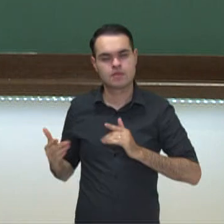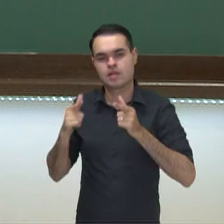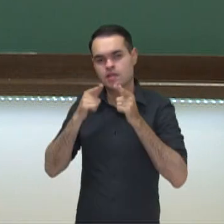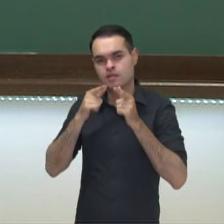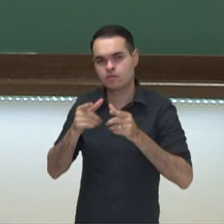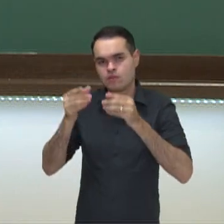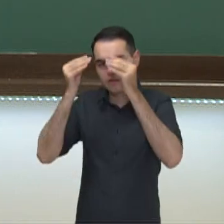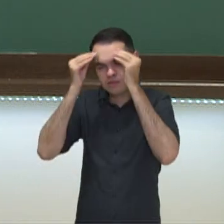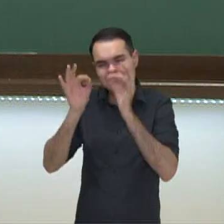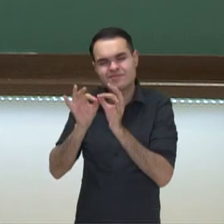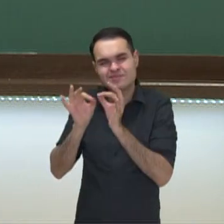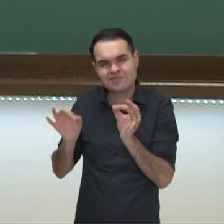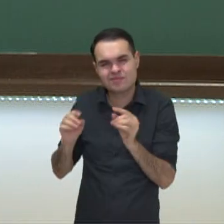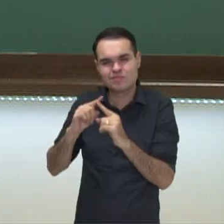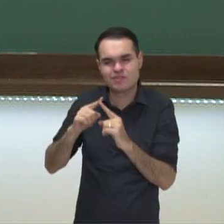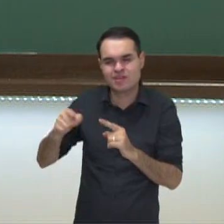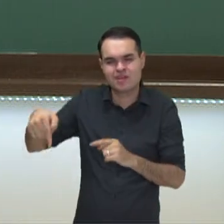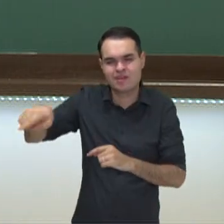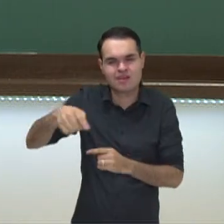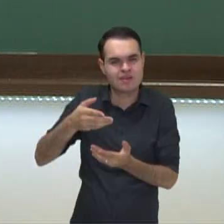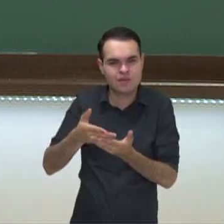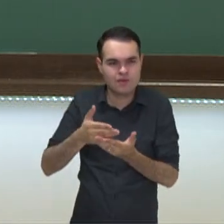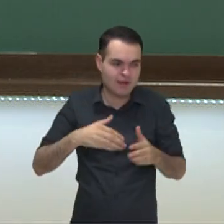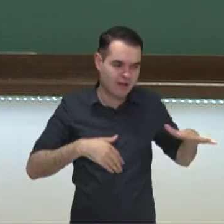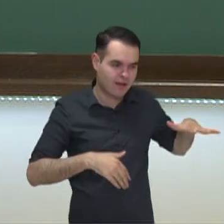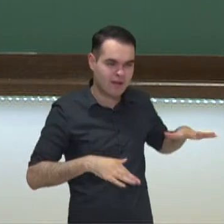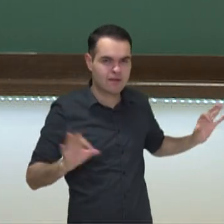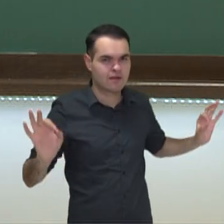simples, porque o público não é dessa área.